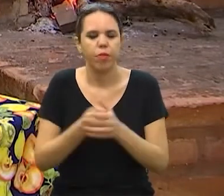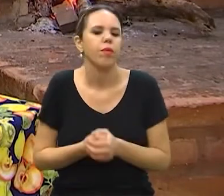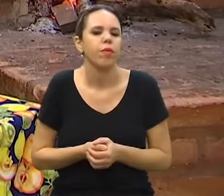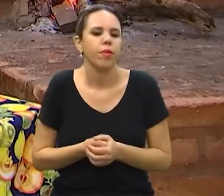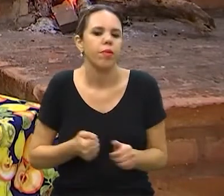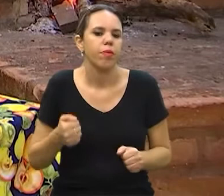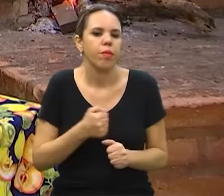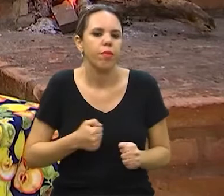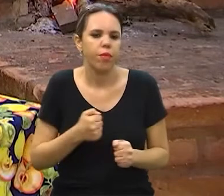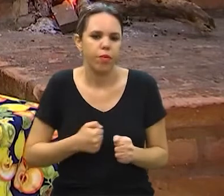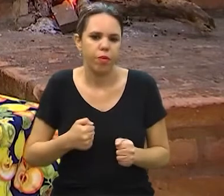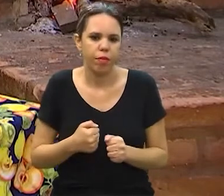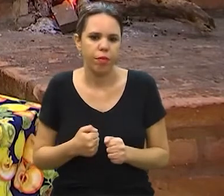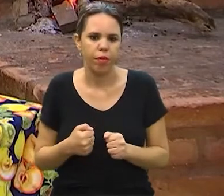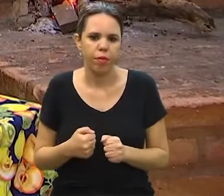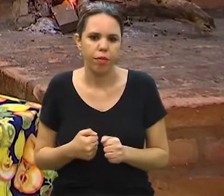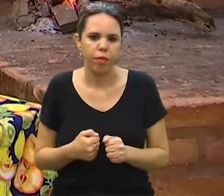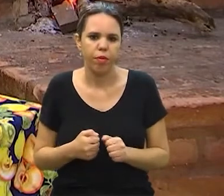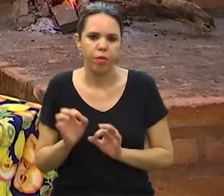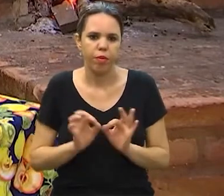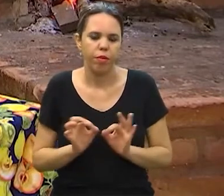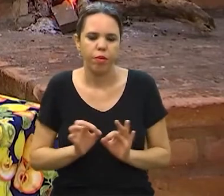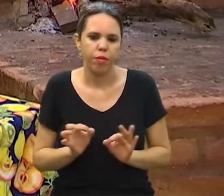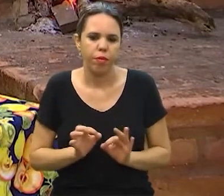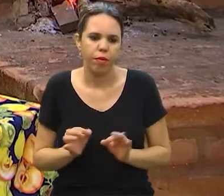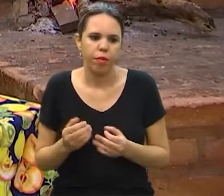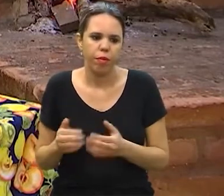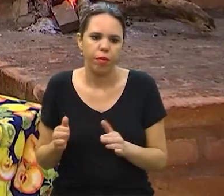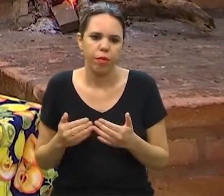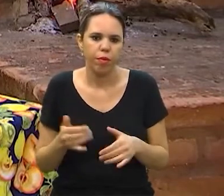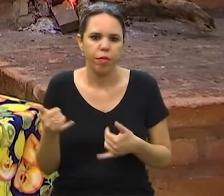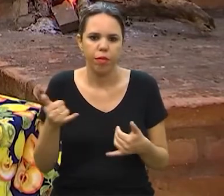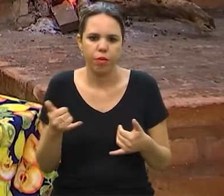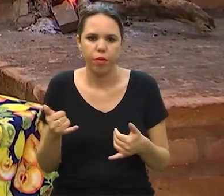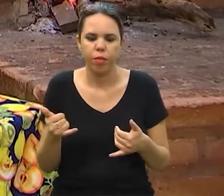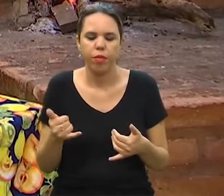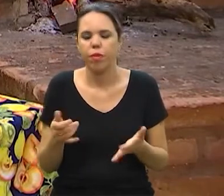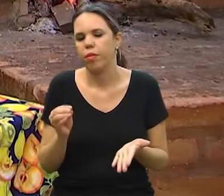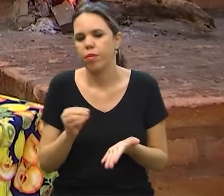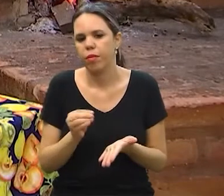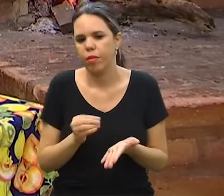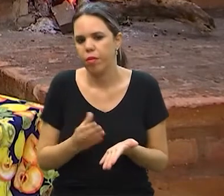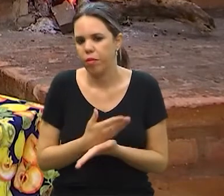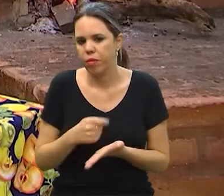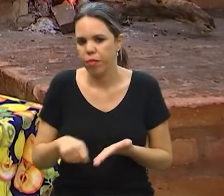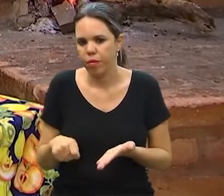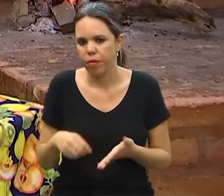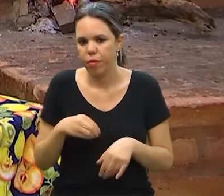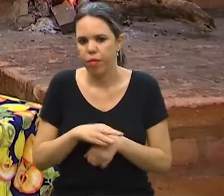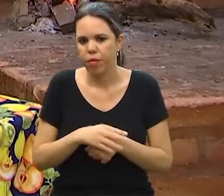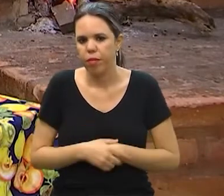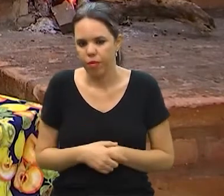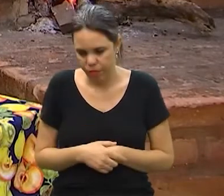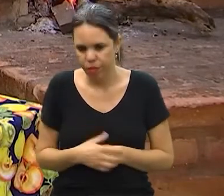que vai na nossa receita. Enquanto eles vão se organizando, vão abrindo ali o celular, bloco de notas, o caderninho, vamos passar